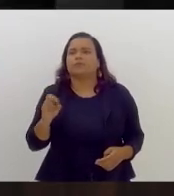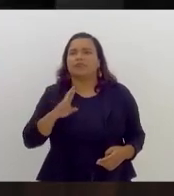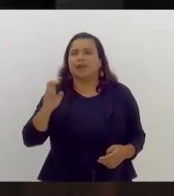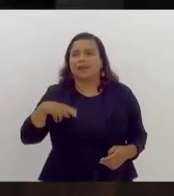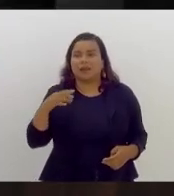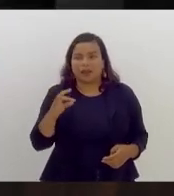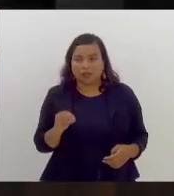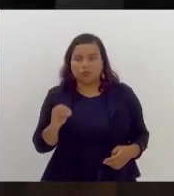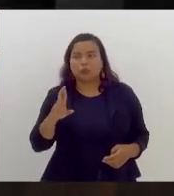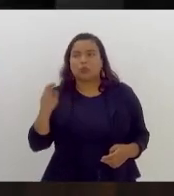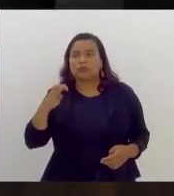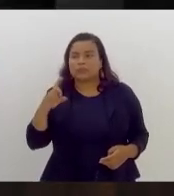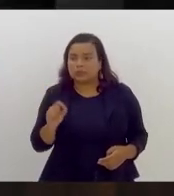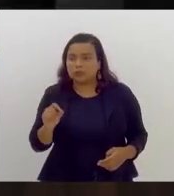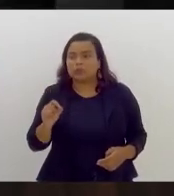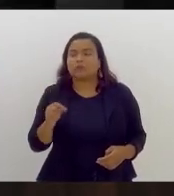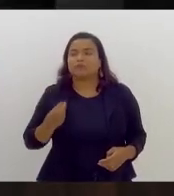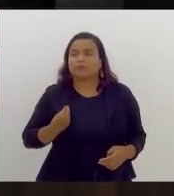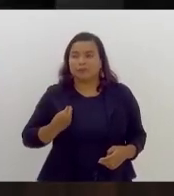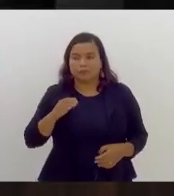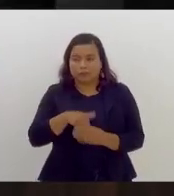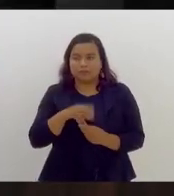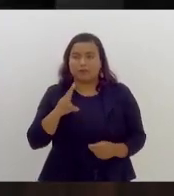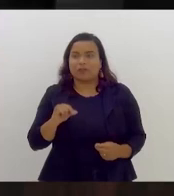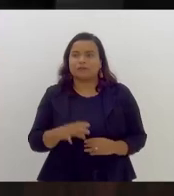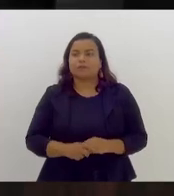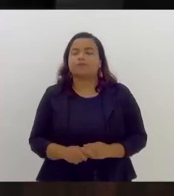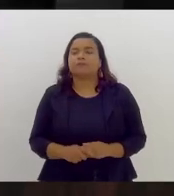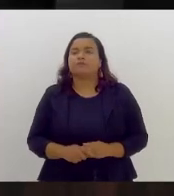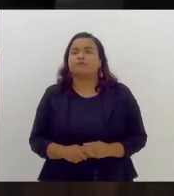Renato Zaca, Rodrigo Amorim, presente, vai votar.